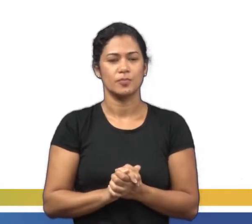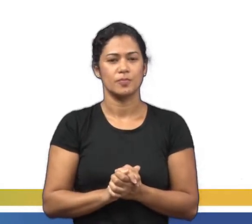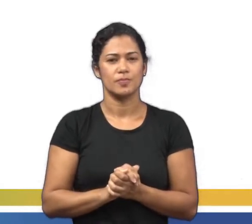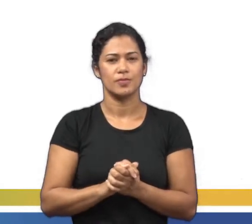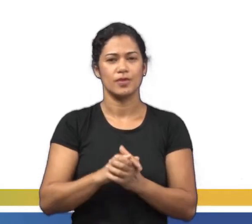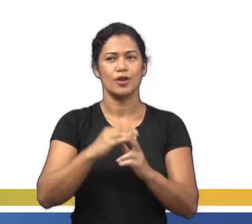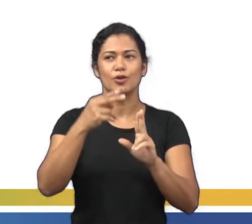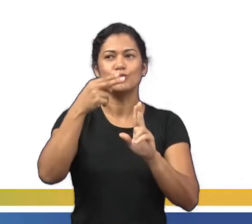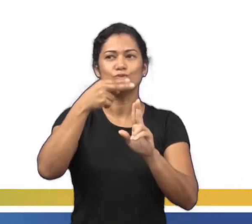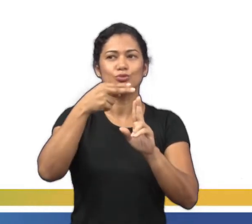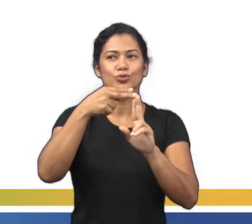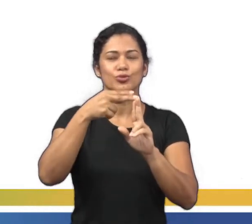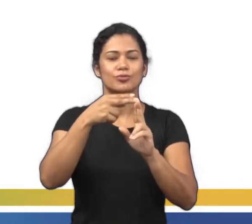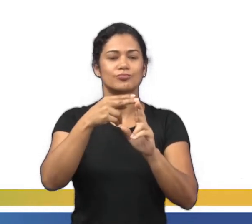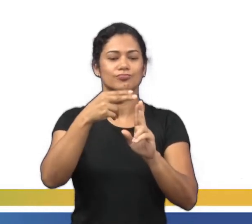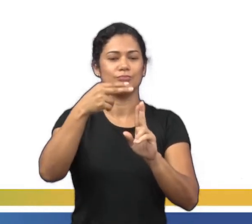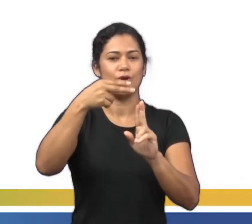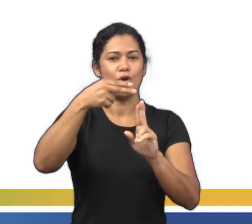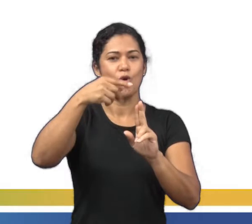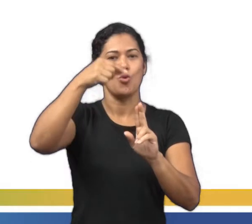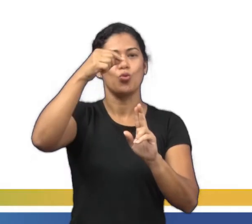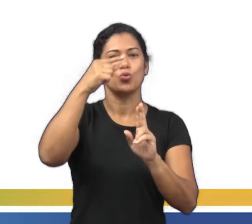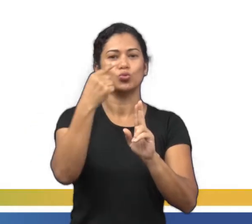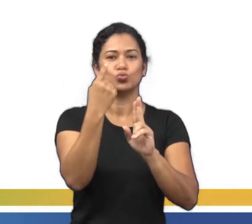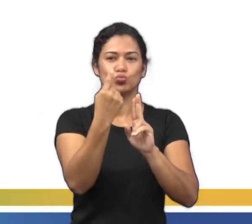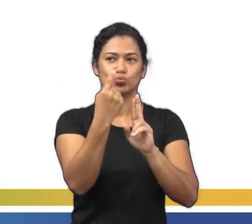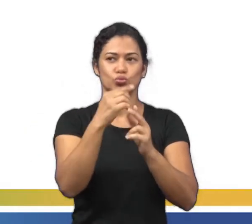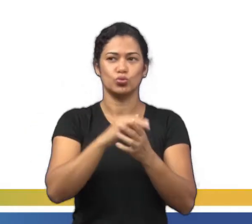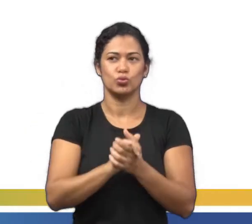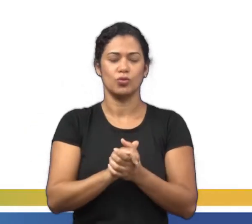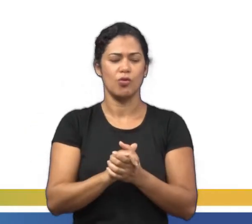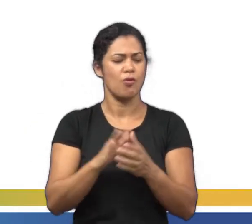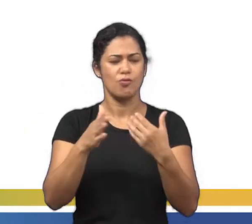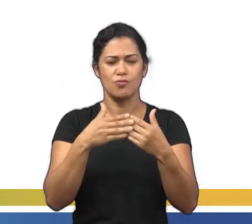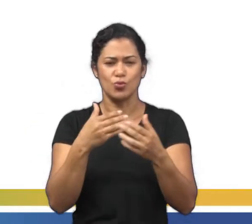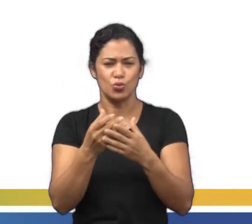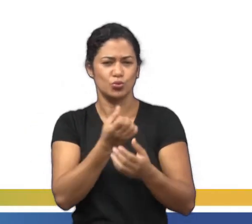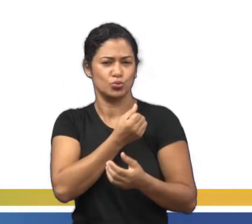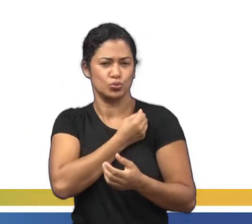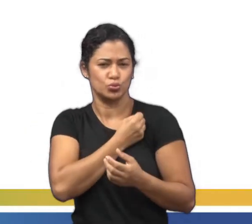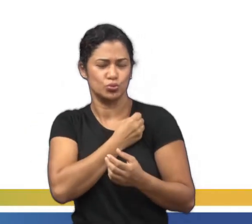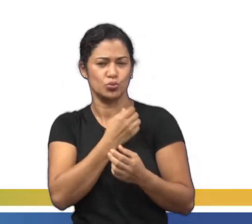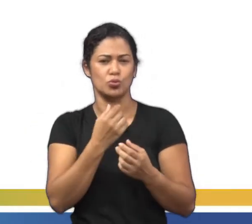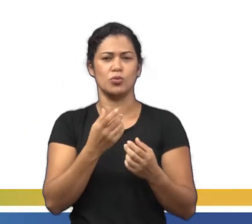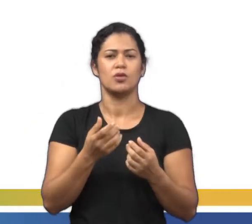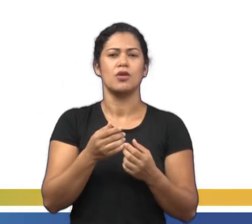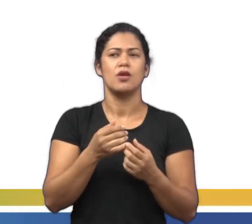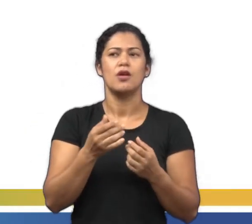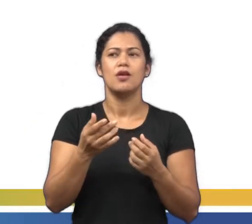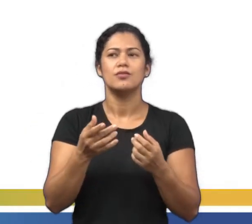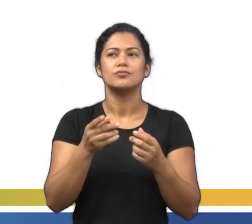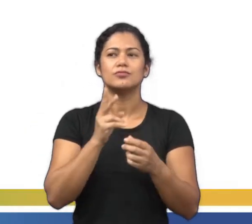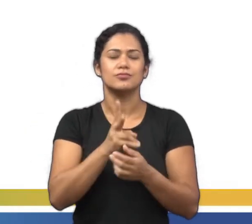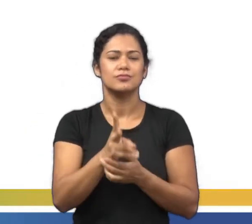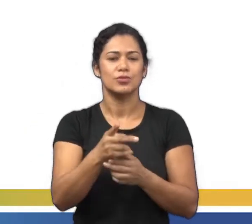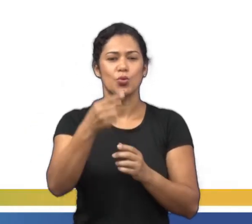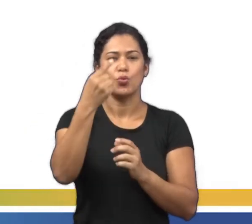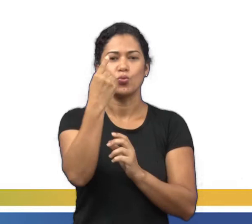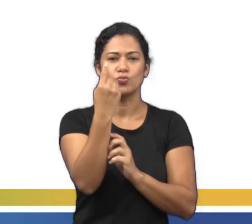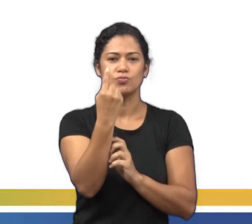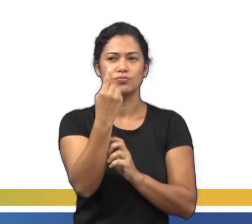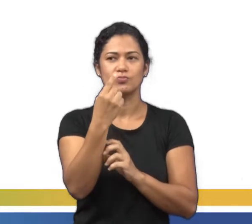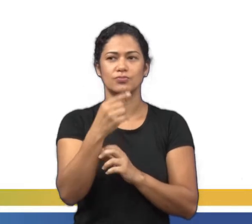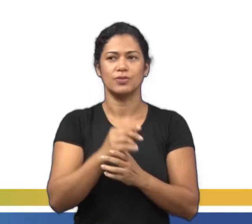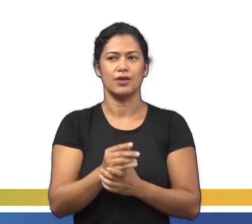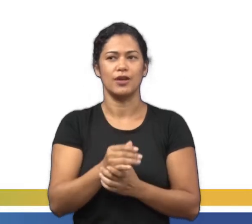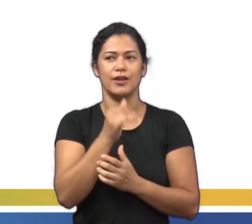Potência de expoente 1. Qualquer número real com expoente 1, o resultado sempre será o próprio número. Então, ó,